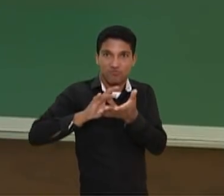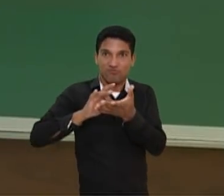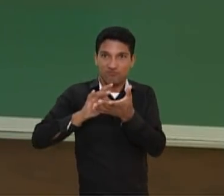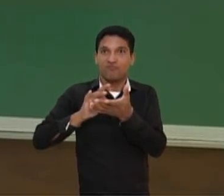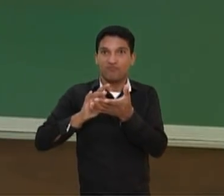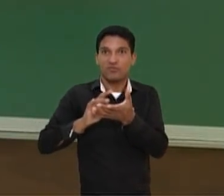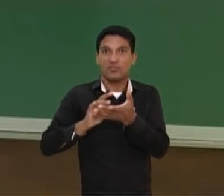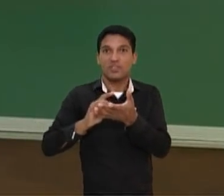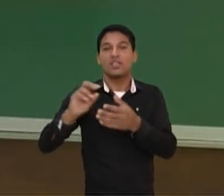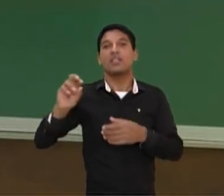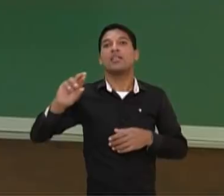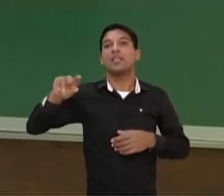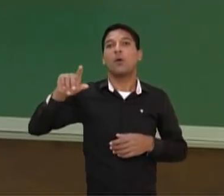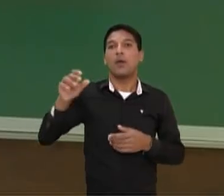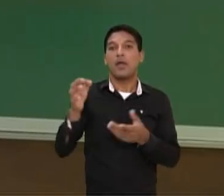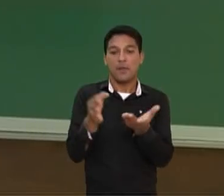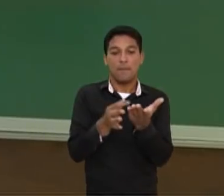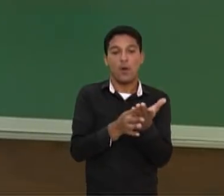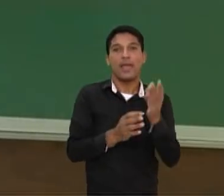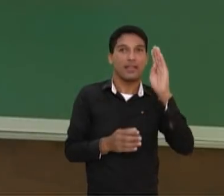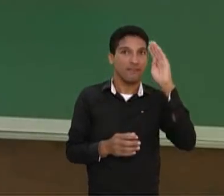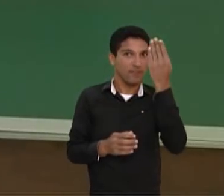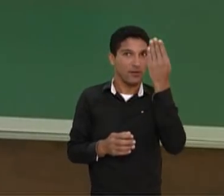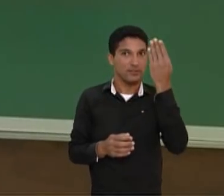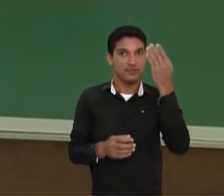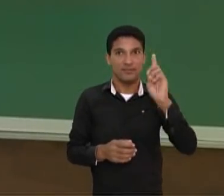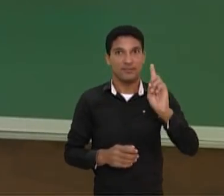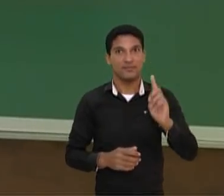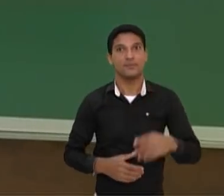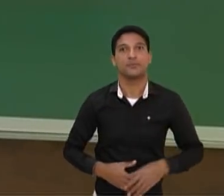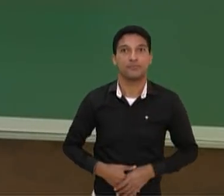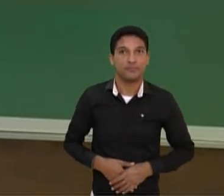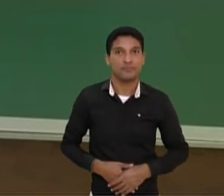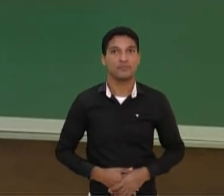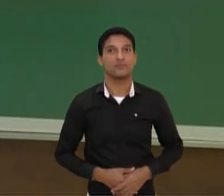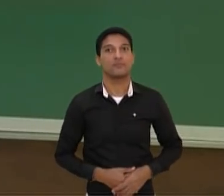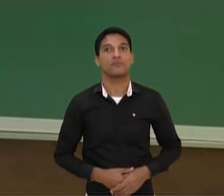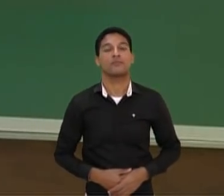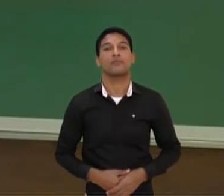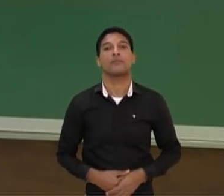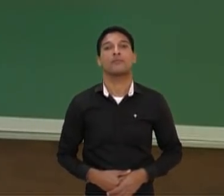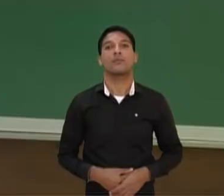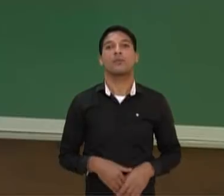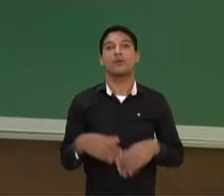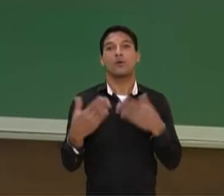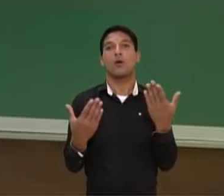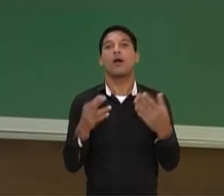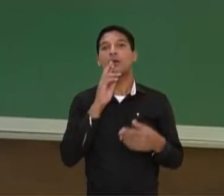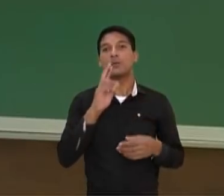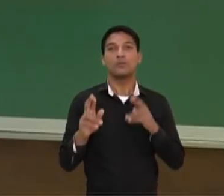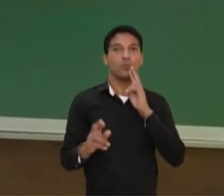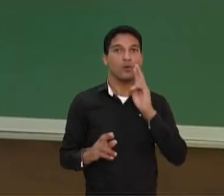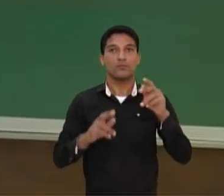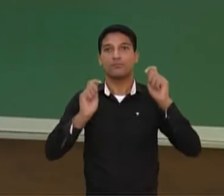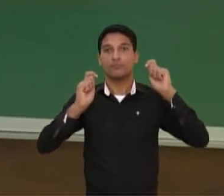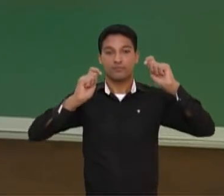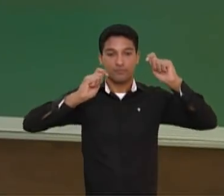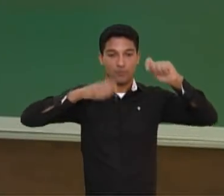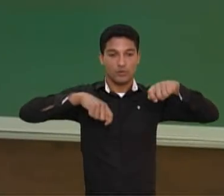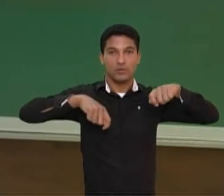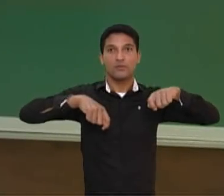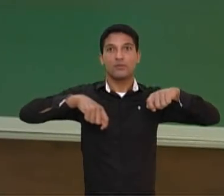a moeda não é viciada e o experimento é um experimento aleatório. Bom, quais são os resultados possíveis? O que